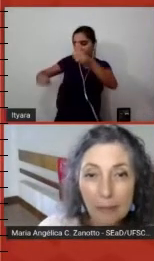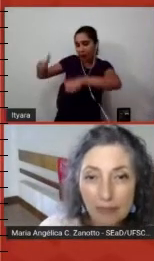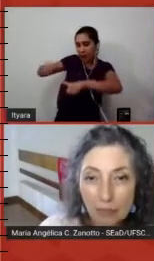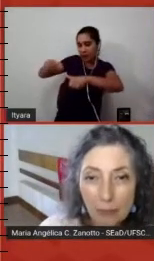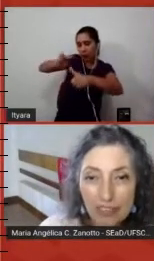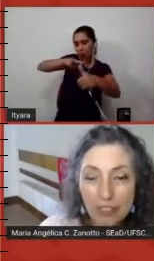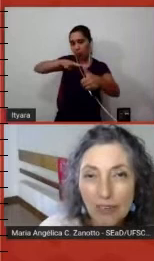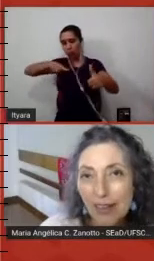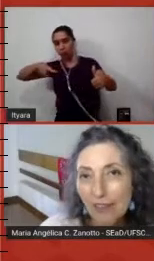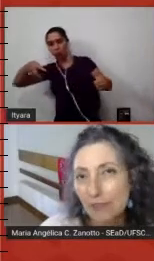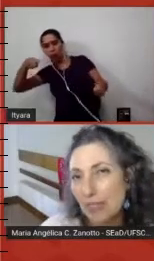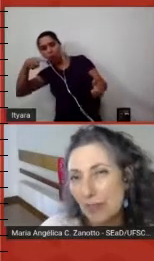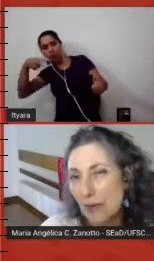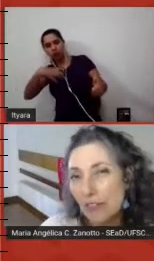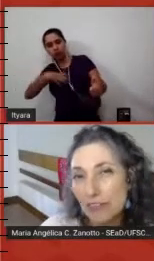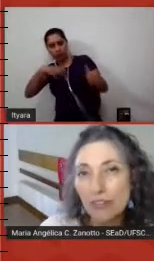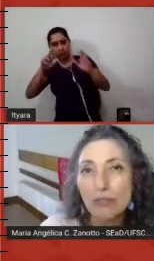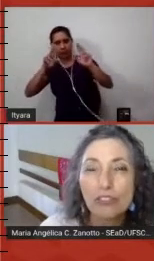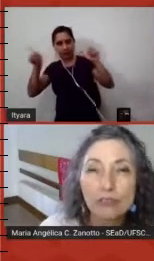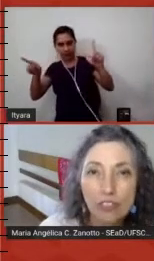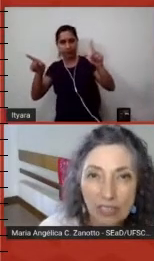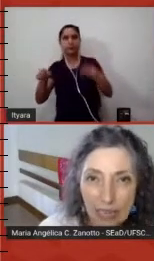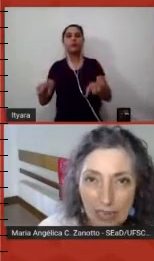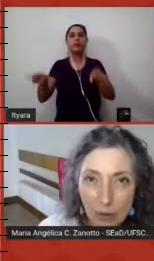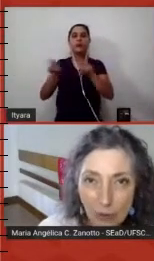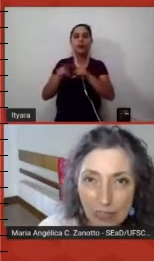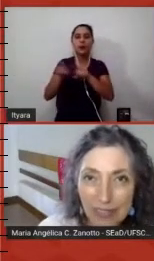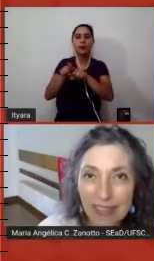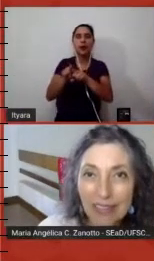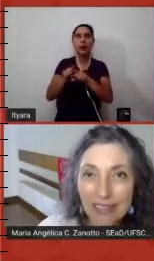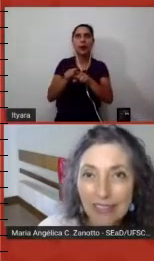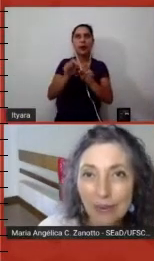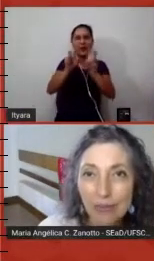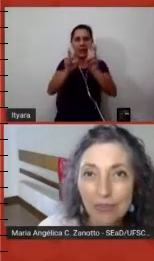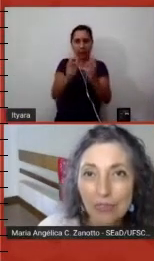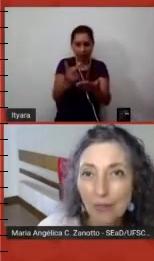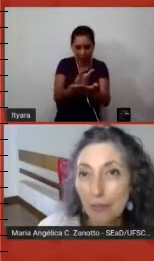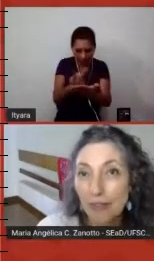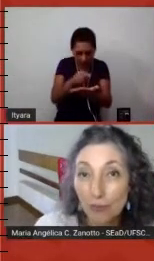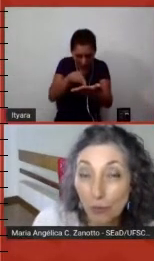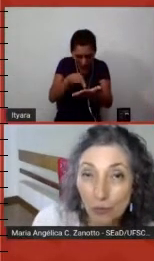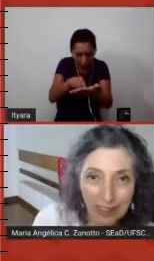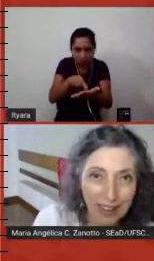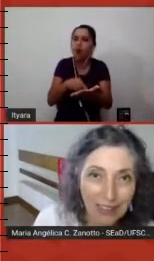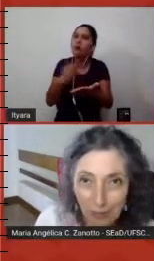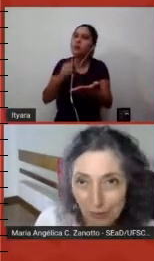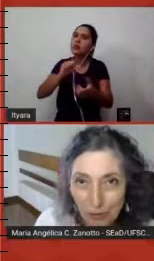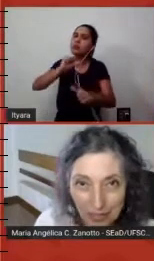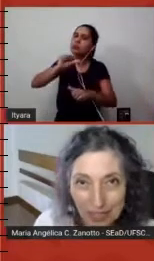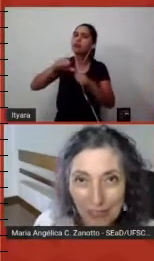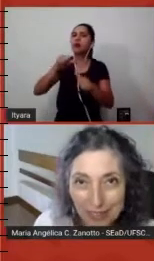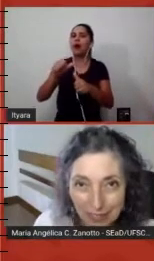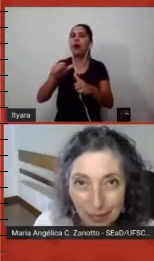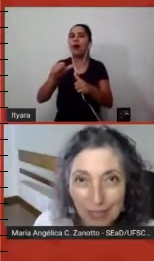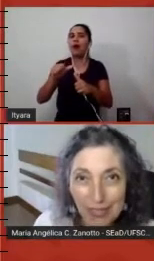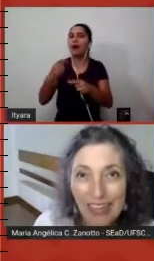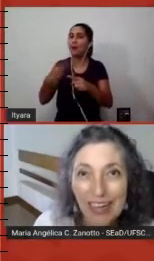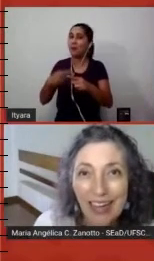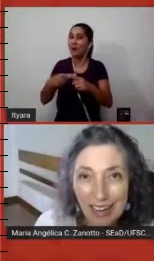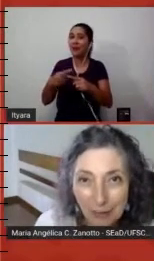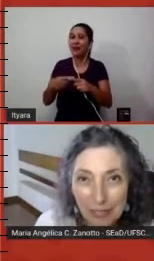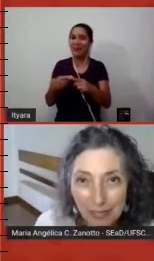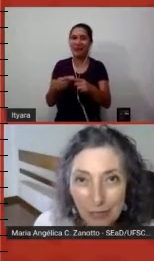né? E principalmente trazer uma revisão da noção de erro, que esse é um dos aspectos fulcrais pelos quais a